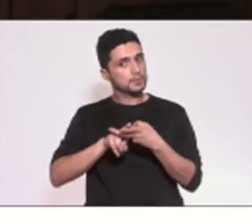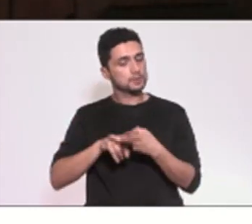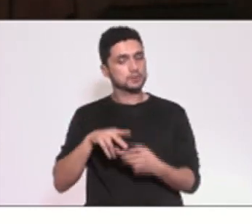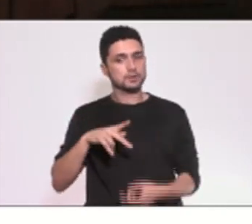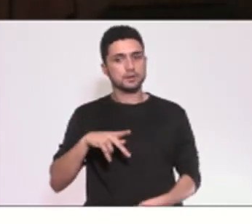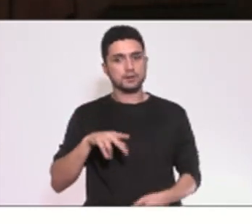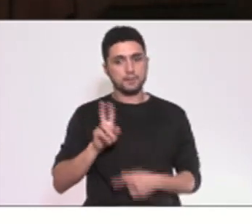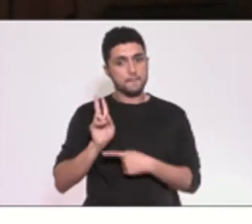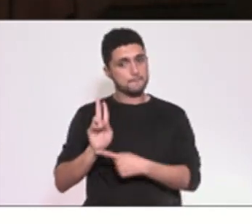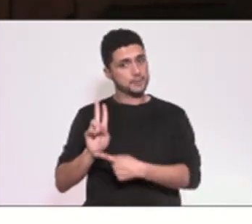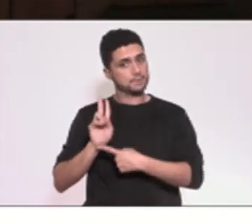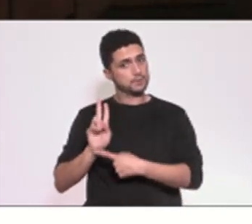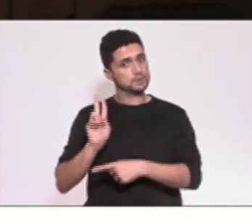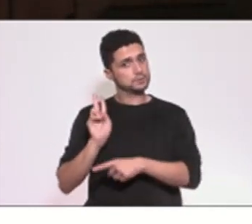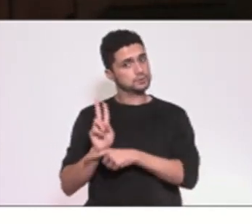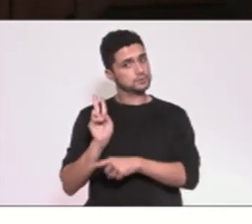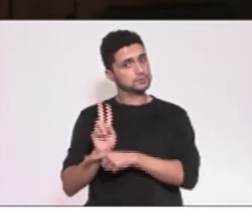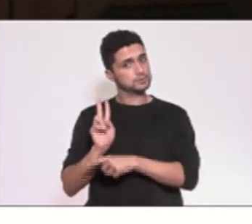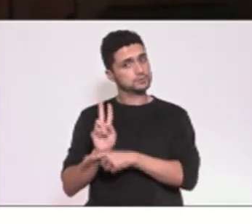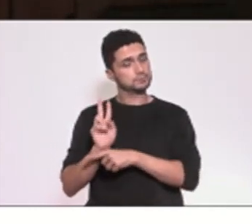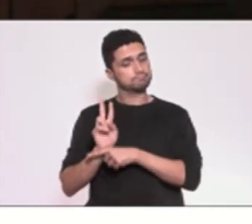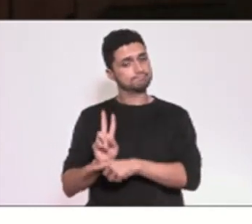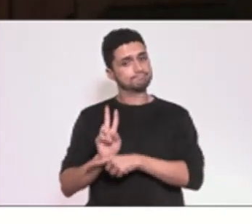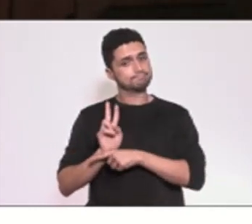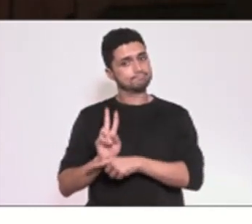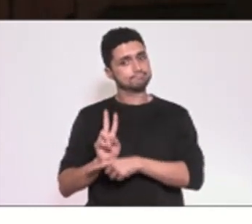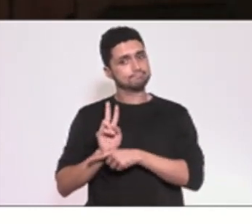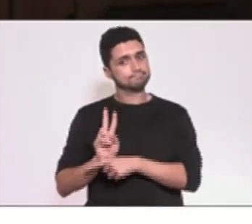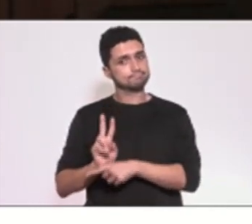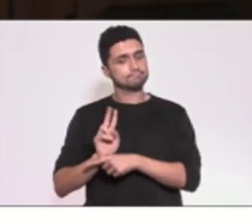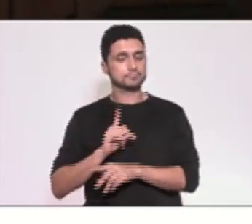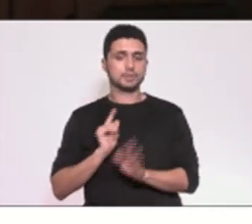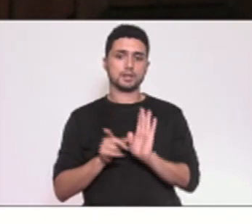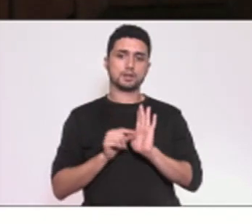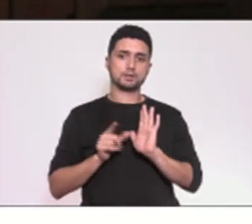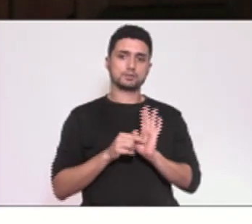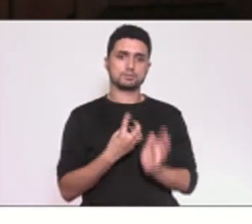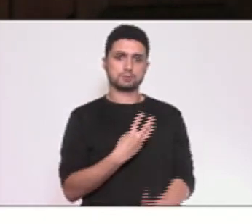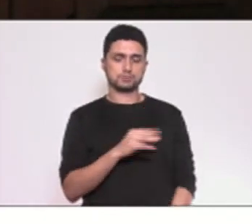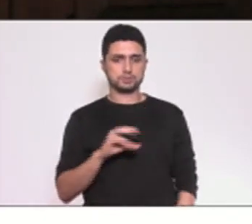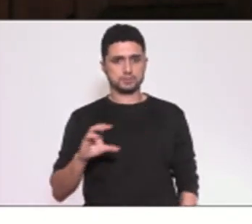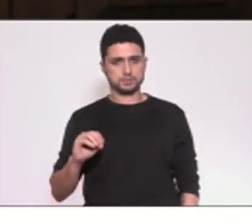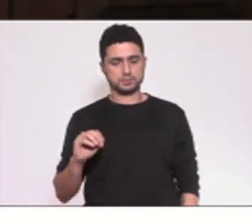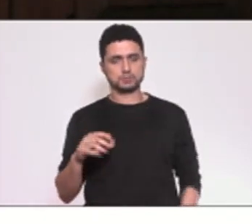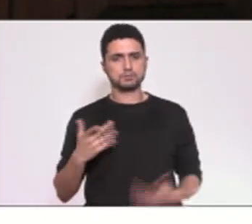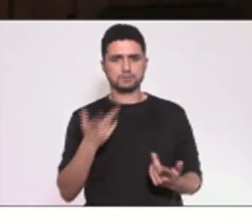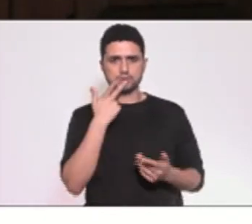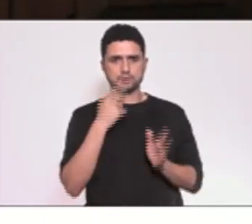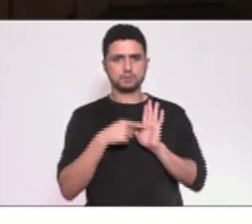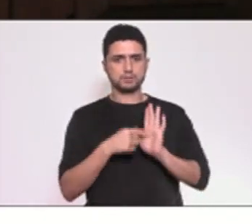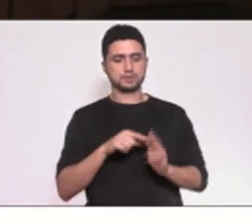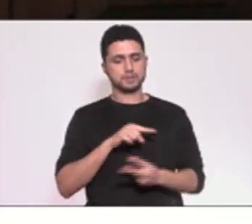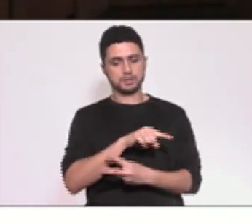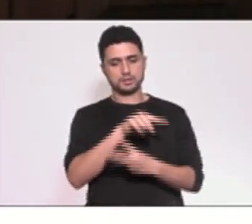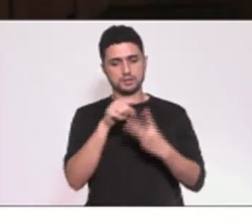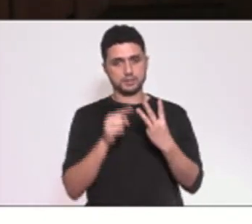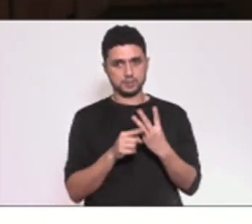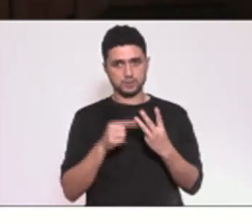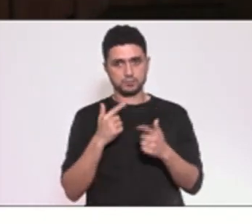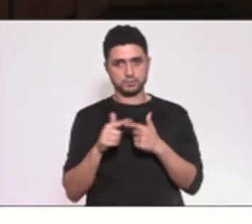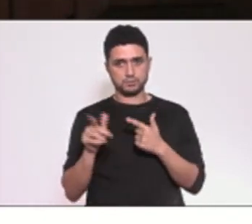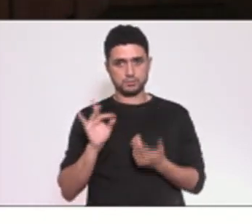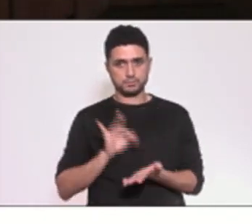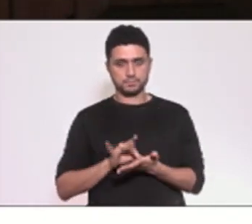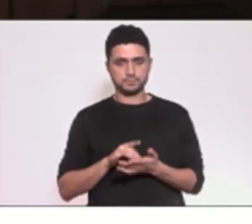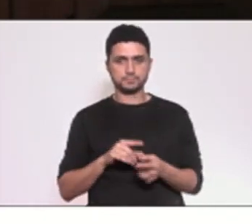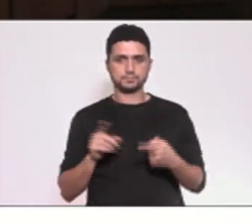que o próprio Código de Processo Penal, artigo 312, traz 3 situações concretas.